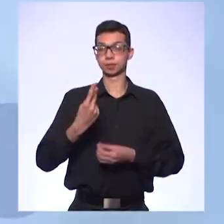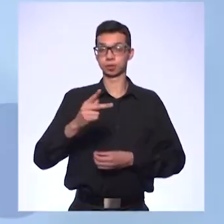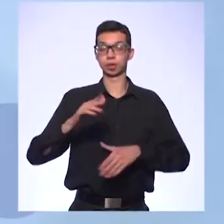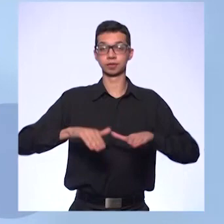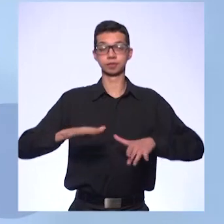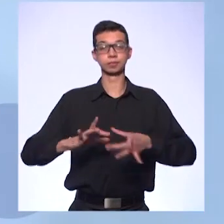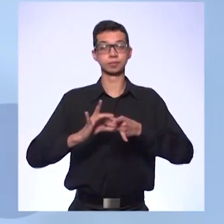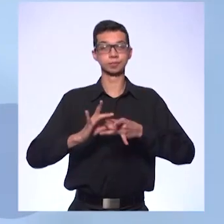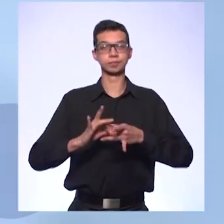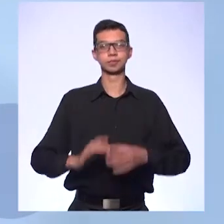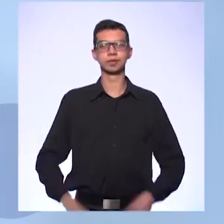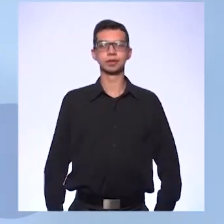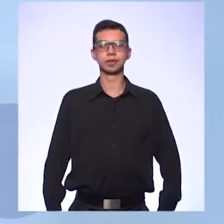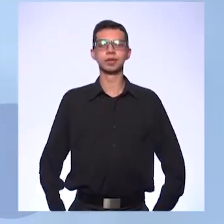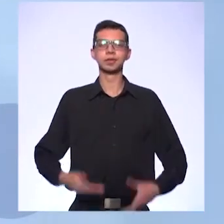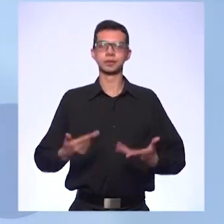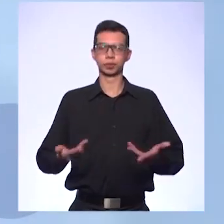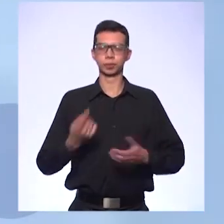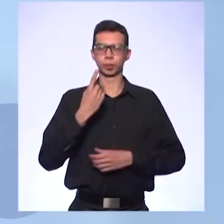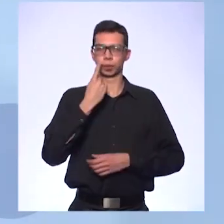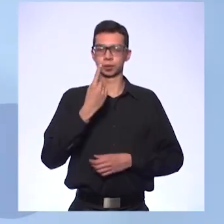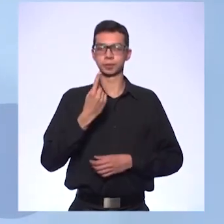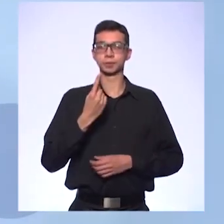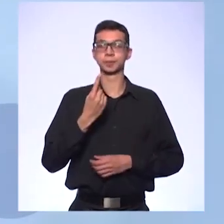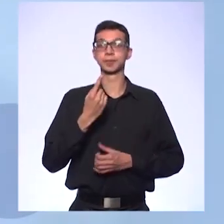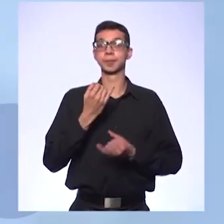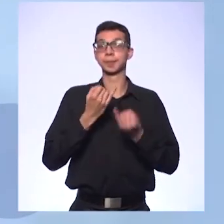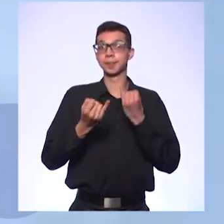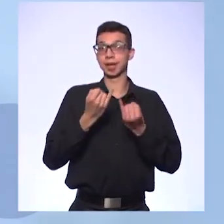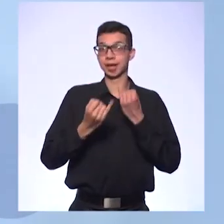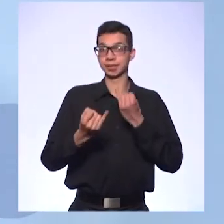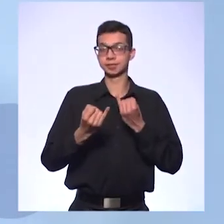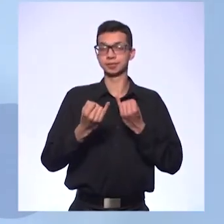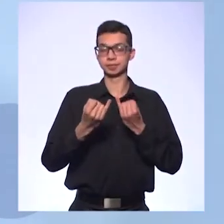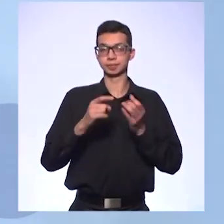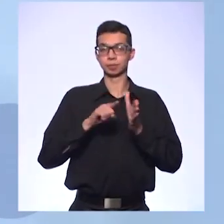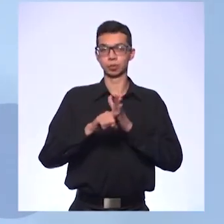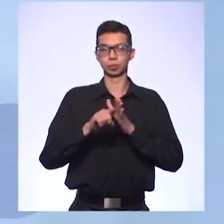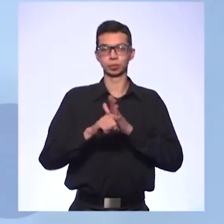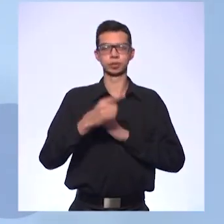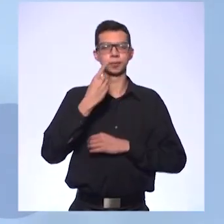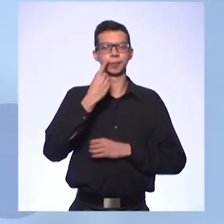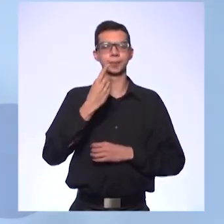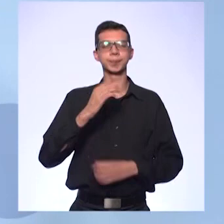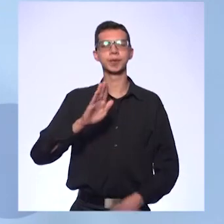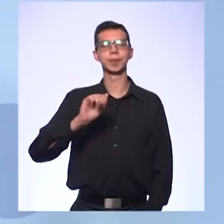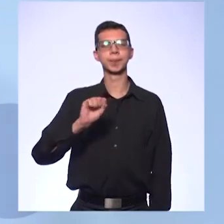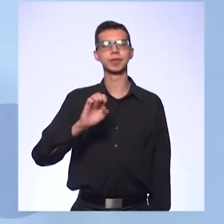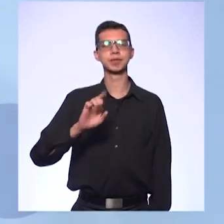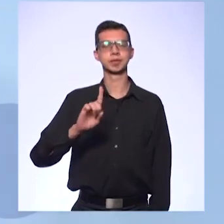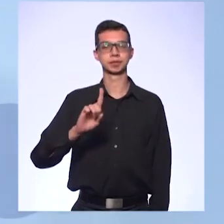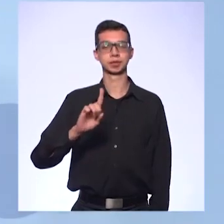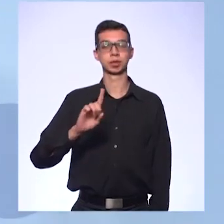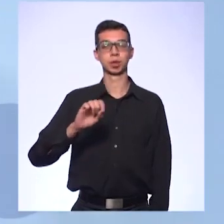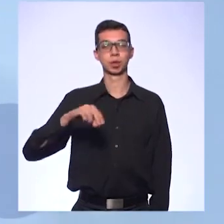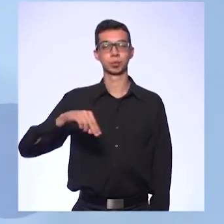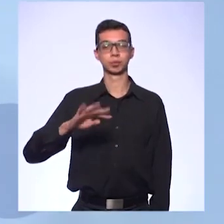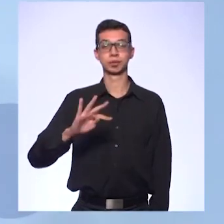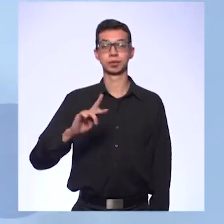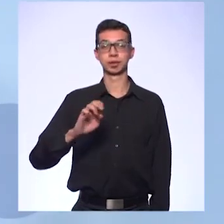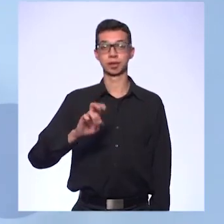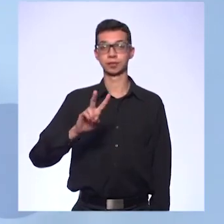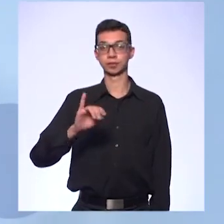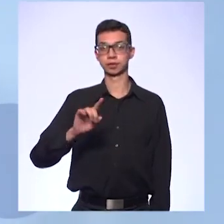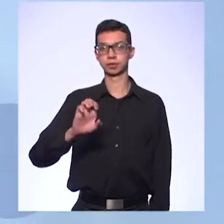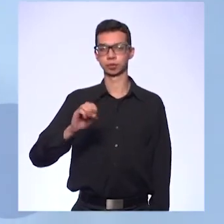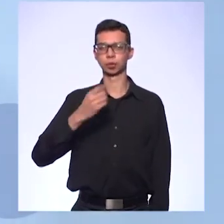familiares. Então, eu tenho de novo, vou fazer a pergunta parecida que eu fiz antes. Então, olha só. A gente tem based on the video, baseado nesse vídeo. Vamos colocar o slide